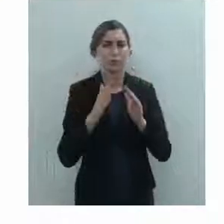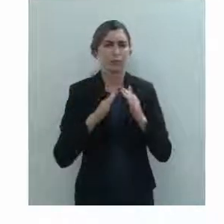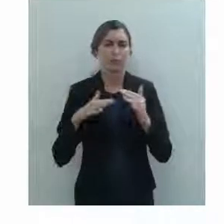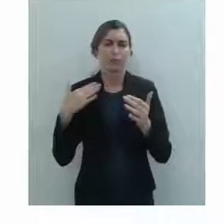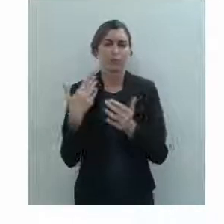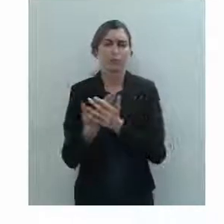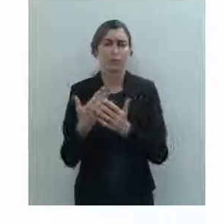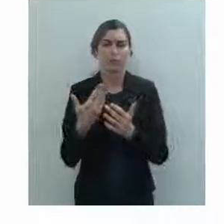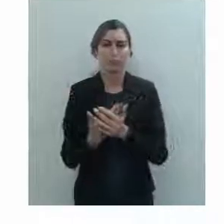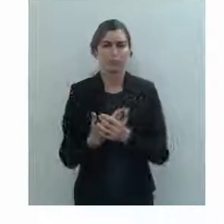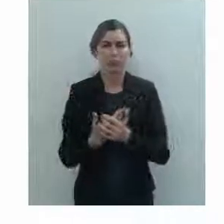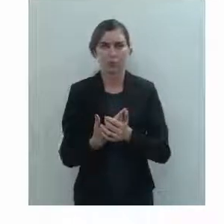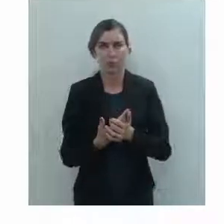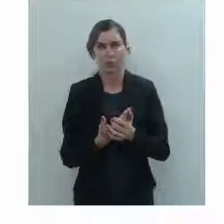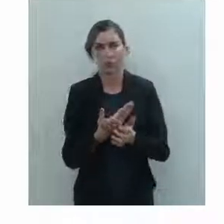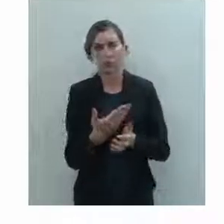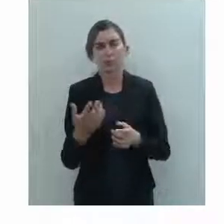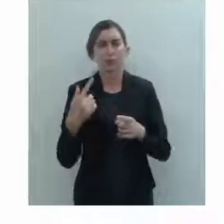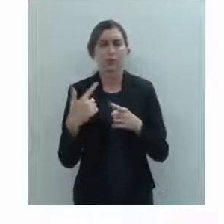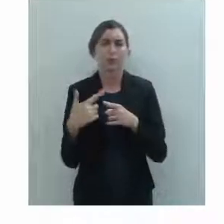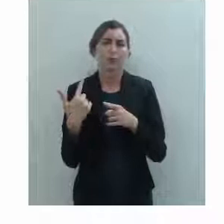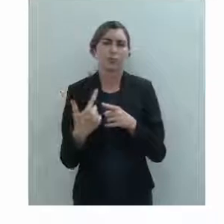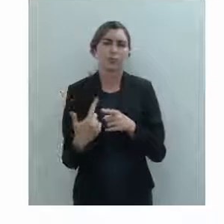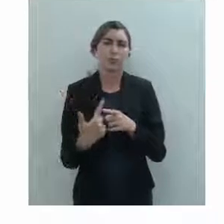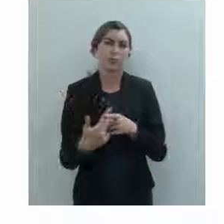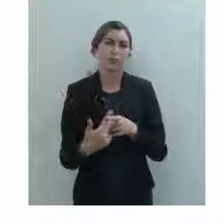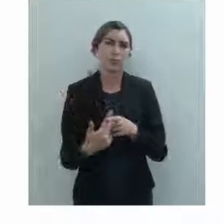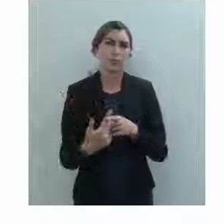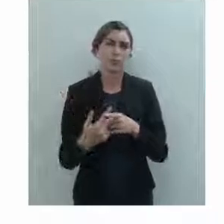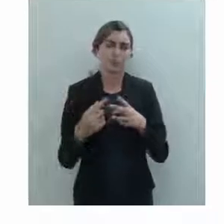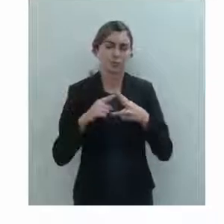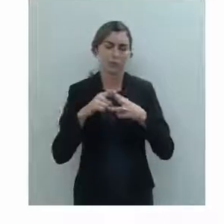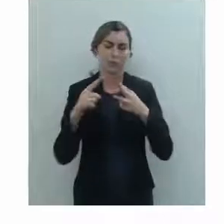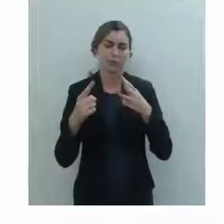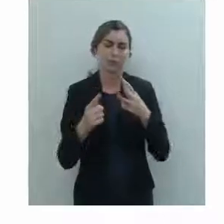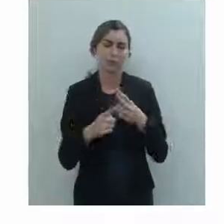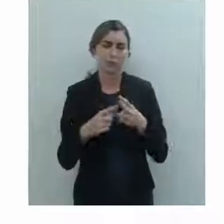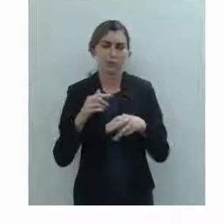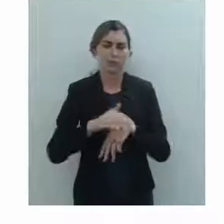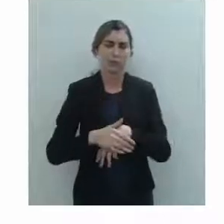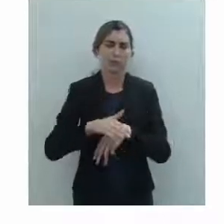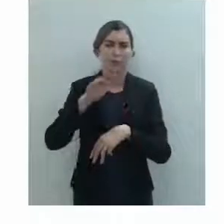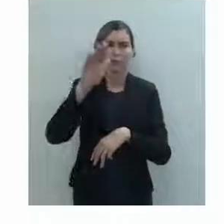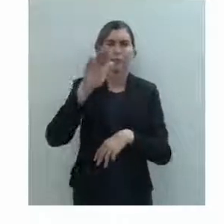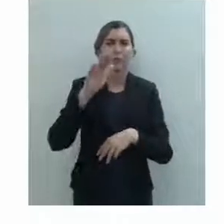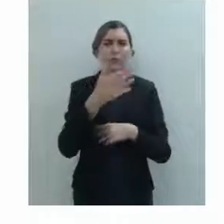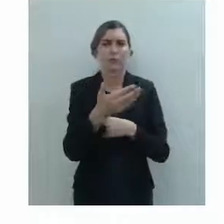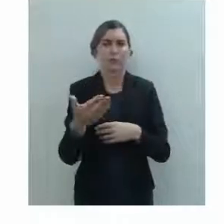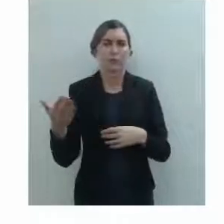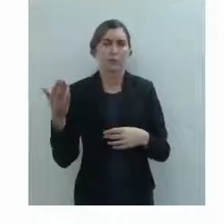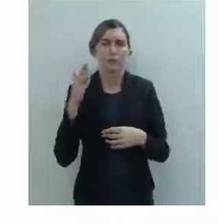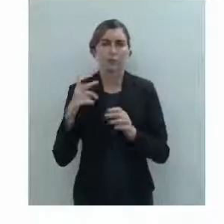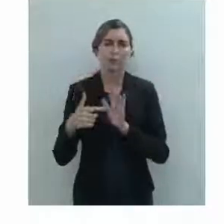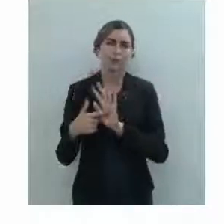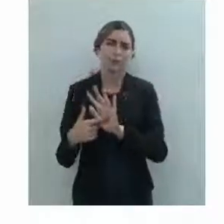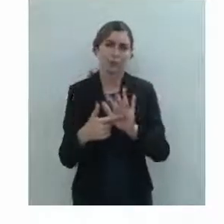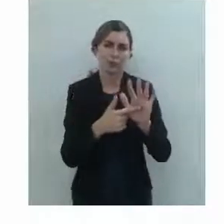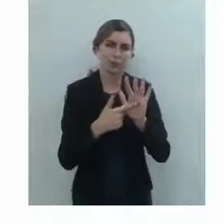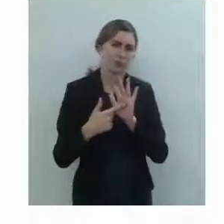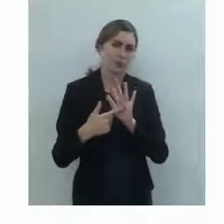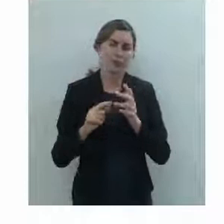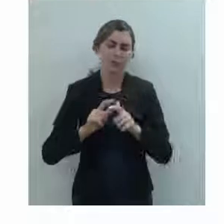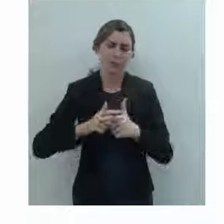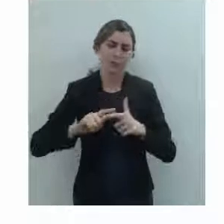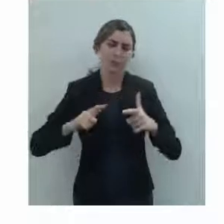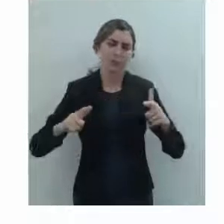escola dos annales porque o que das três ela é a mais recente e abordagem que